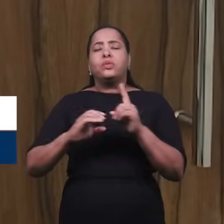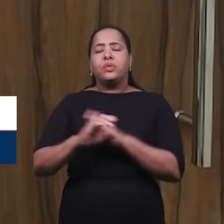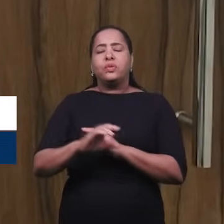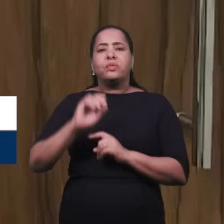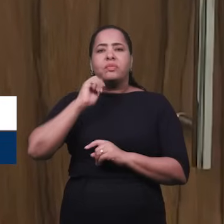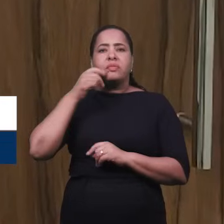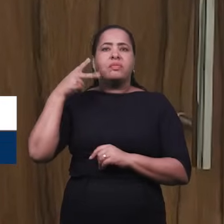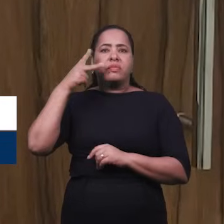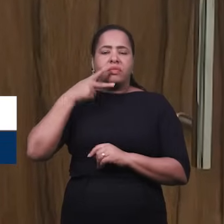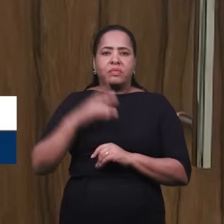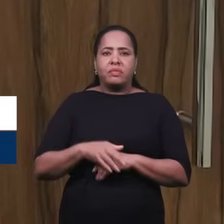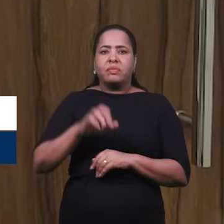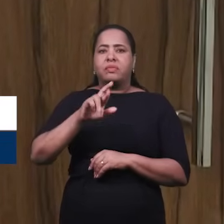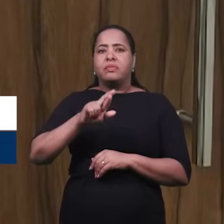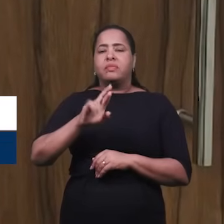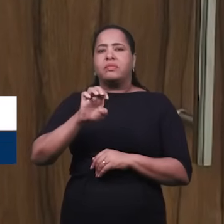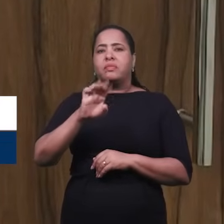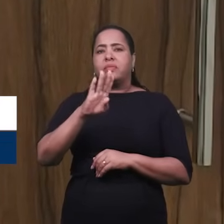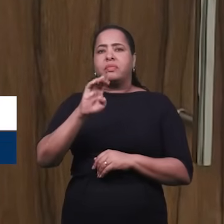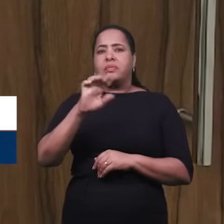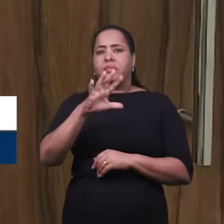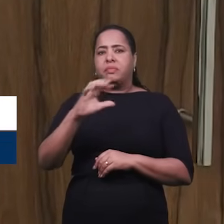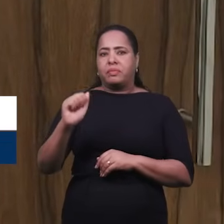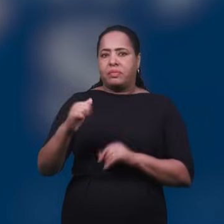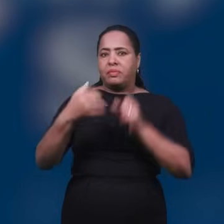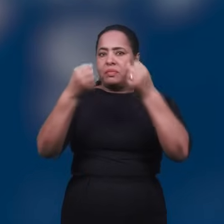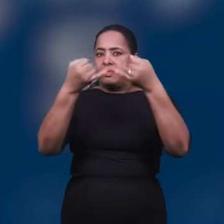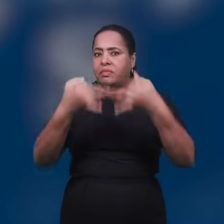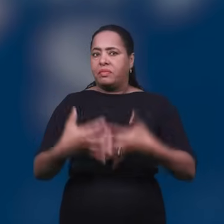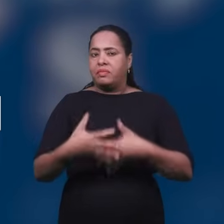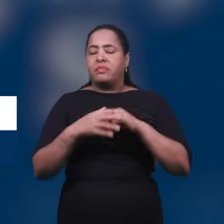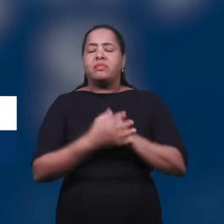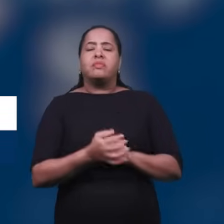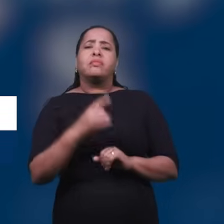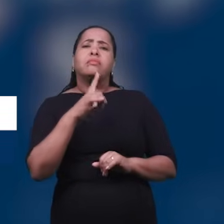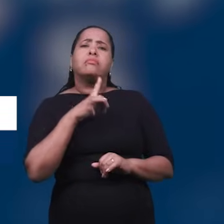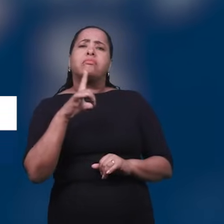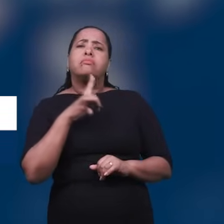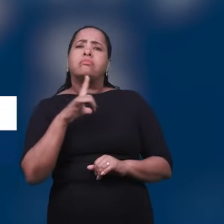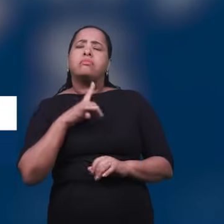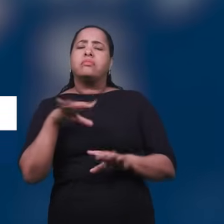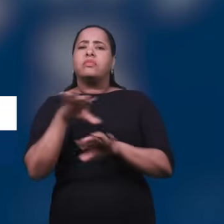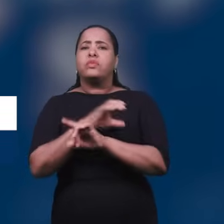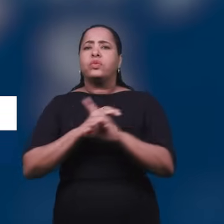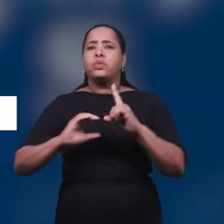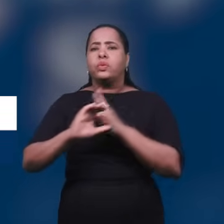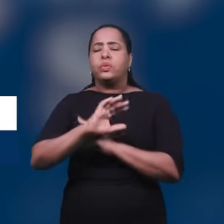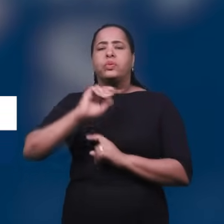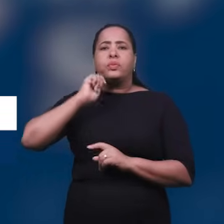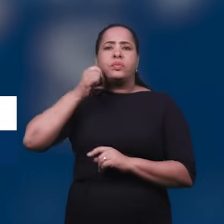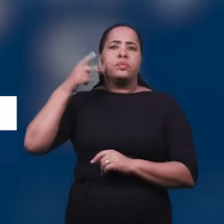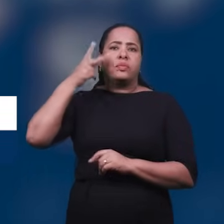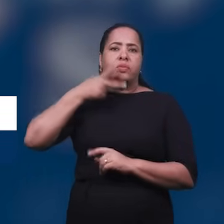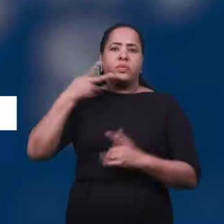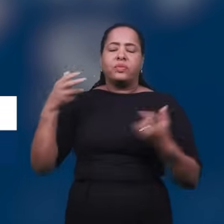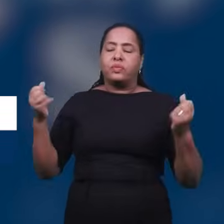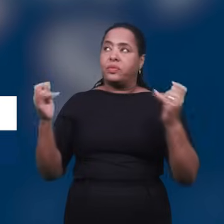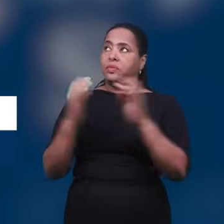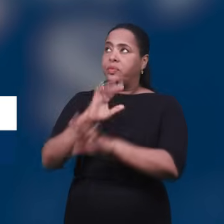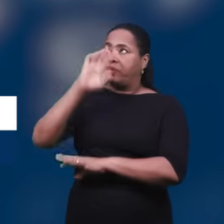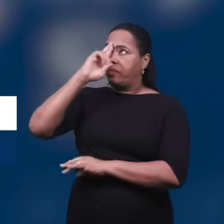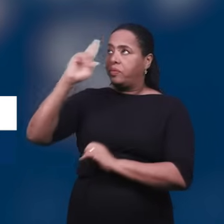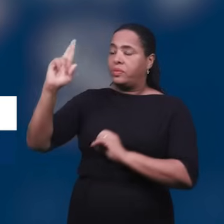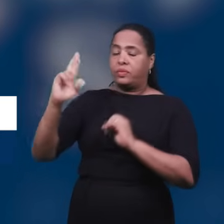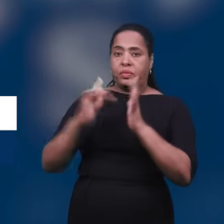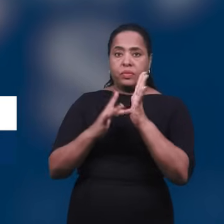nossa irmã Rebeca Siqueira irá nos contar com mais detalhes. Na igreja do Nova Lima, tivemos um culto de ceia, em glorificação ao